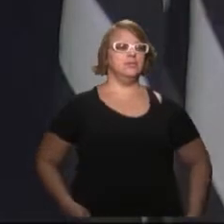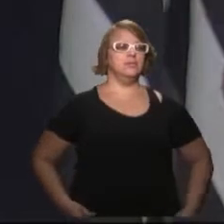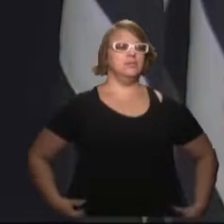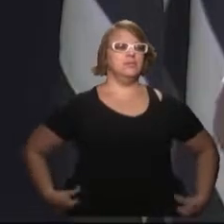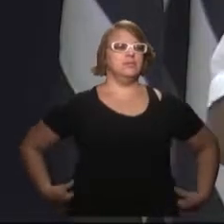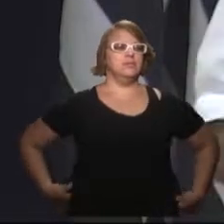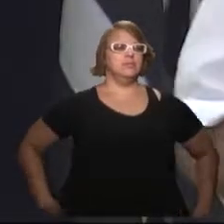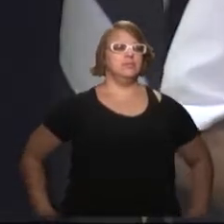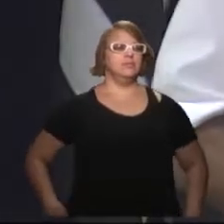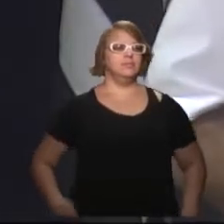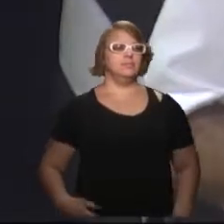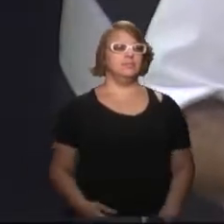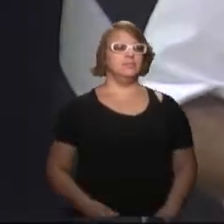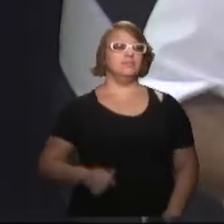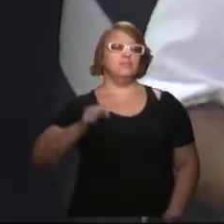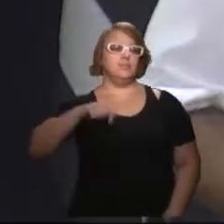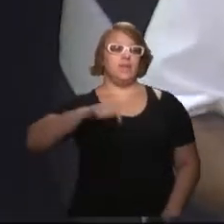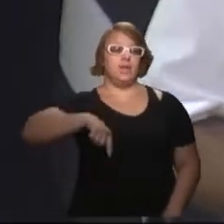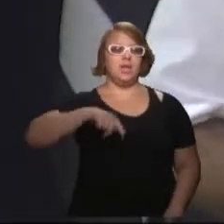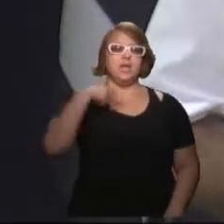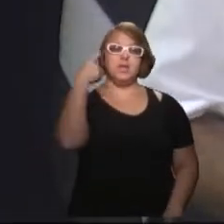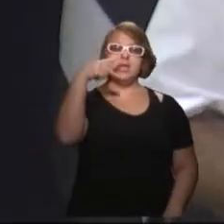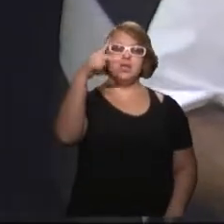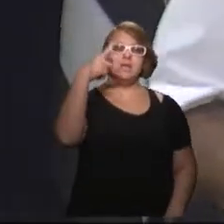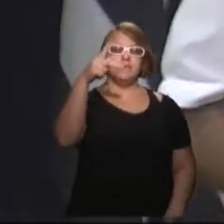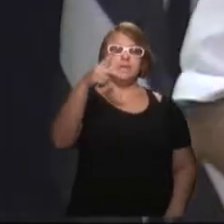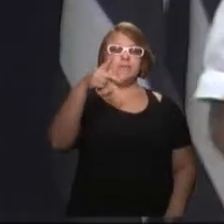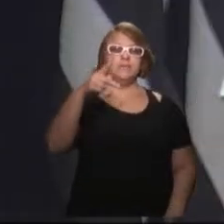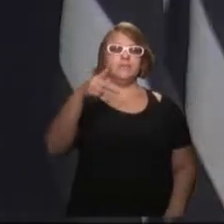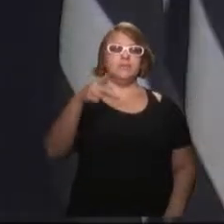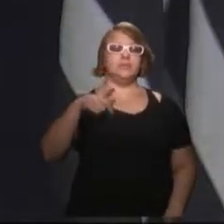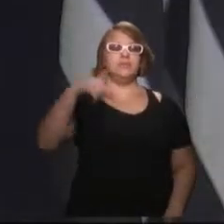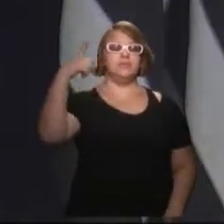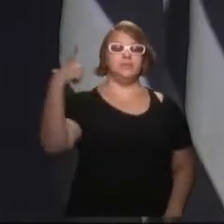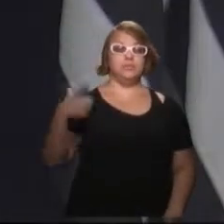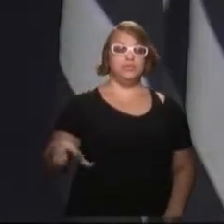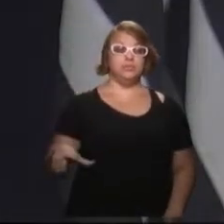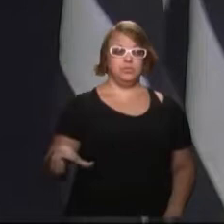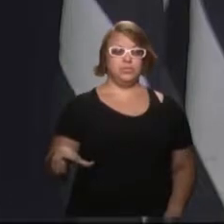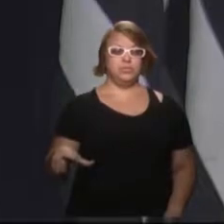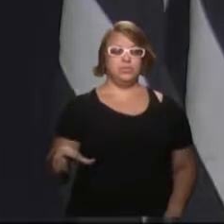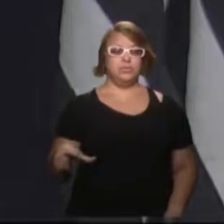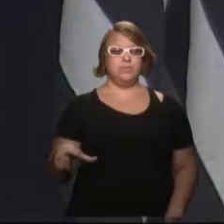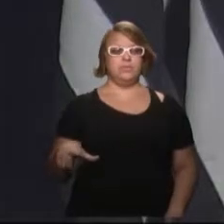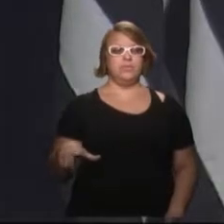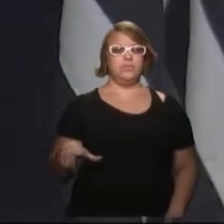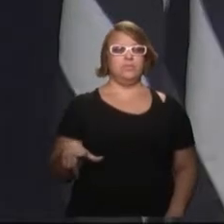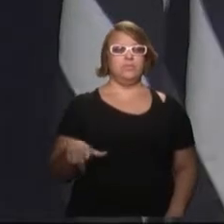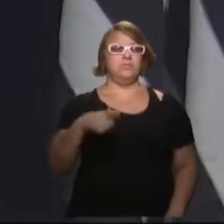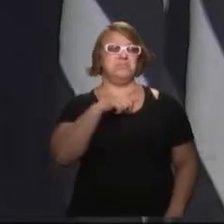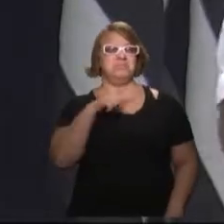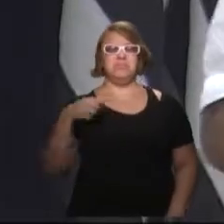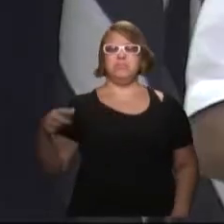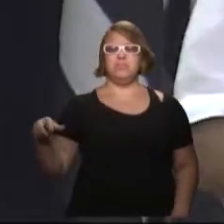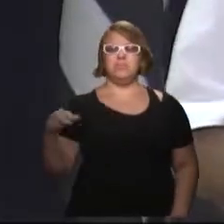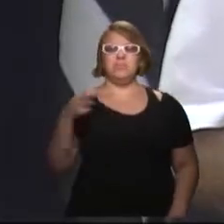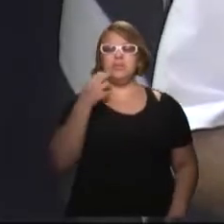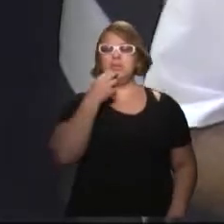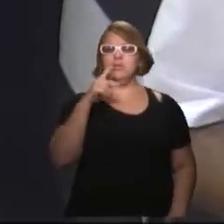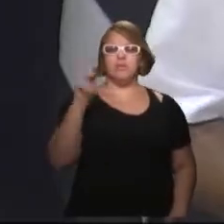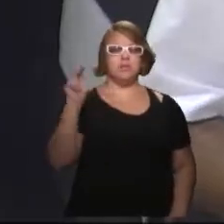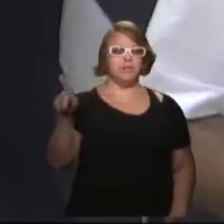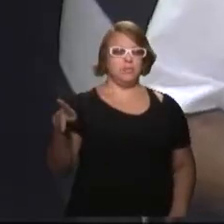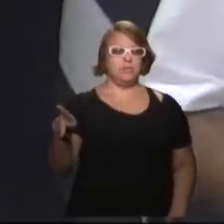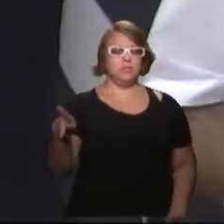da bandeira partidária, né, o programa Bolsa Família, que é o que custa menos e que